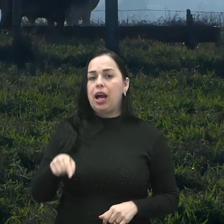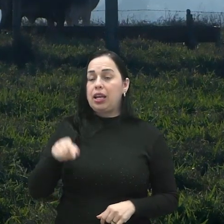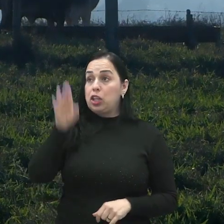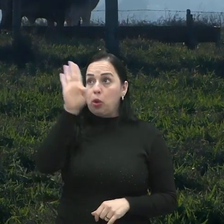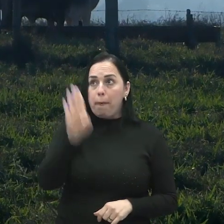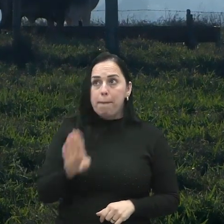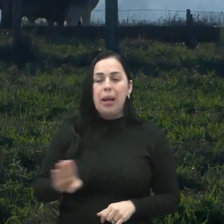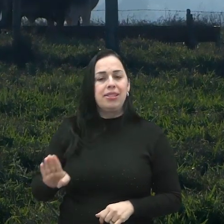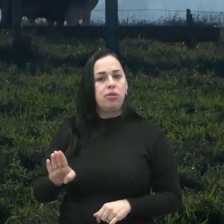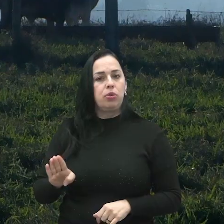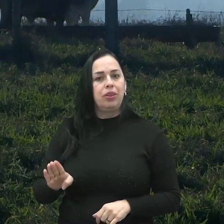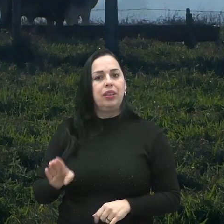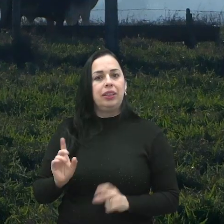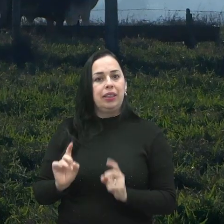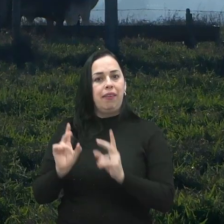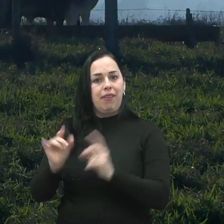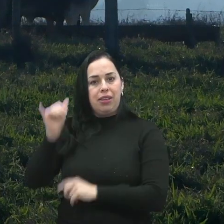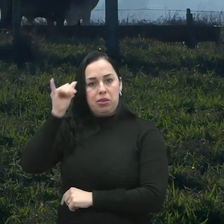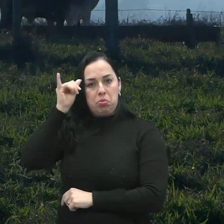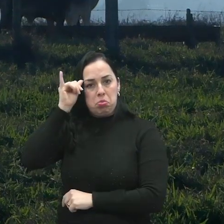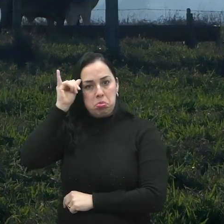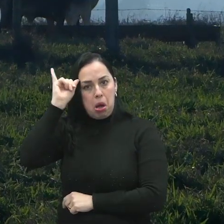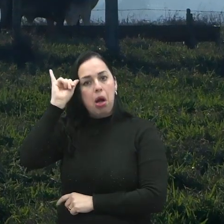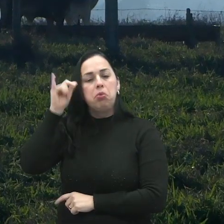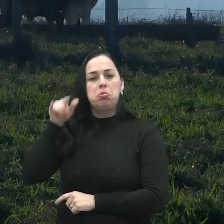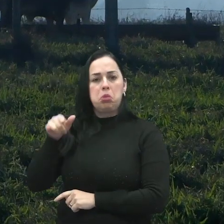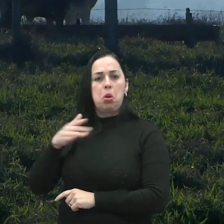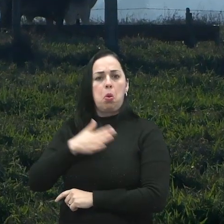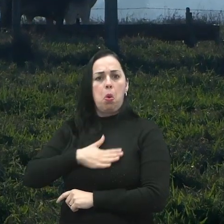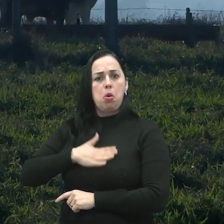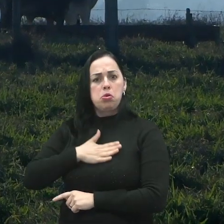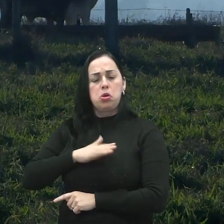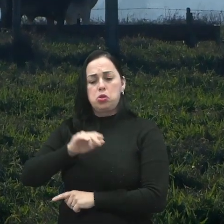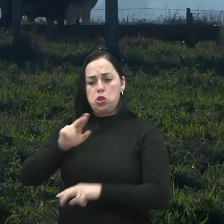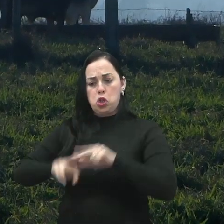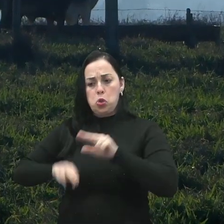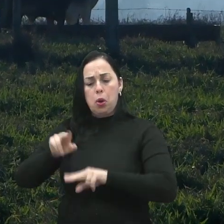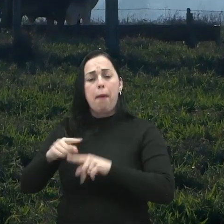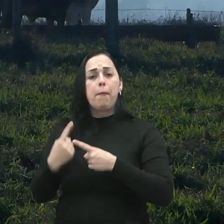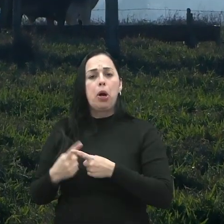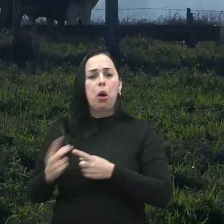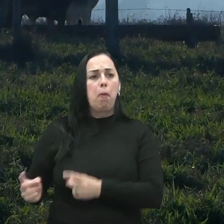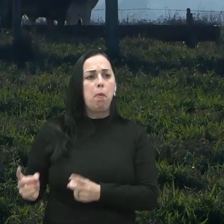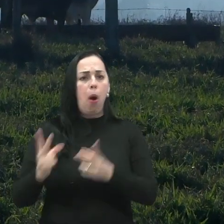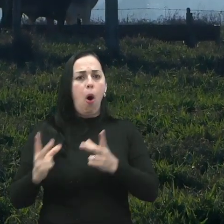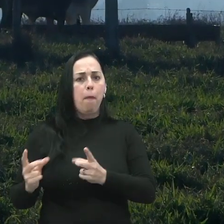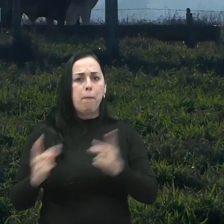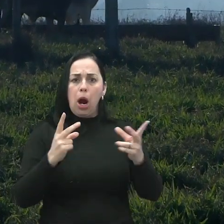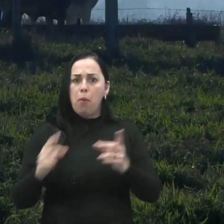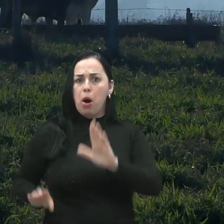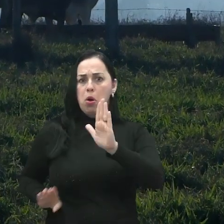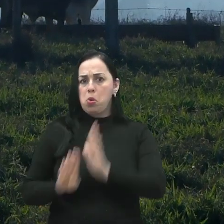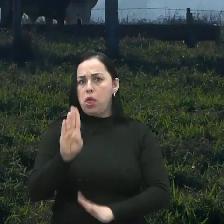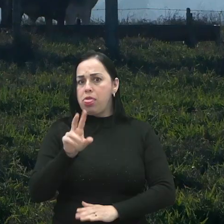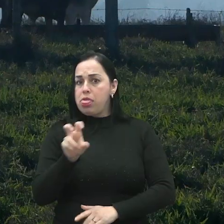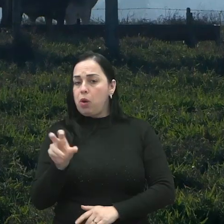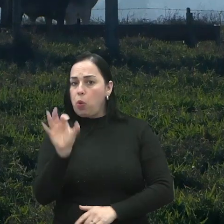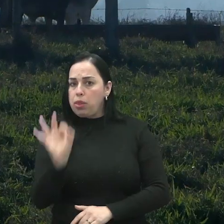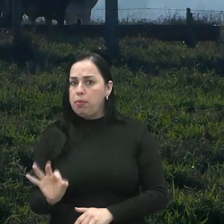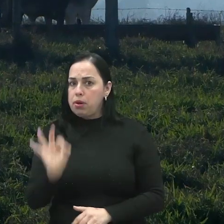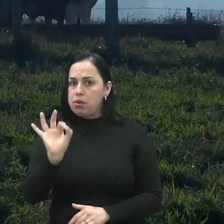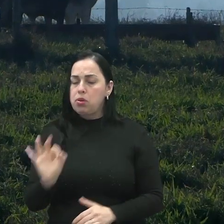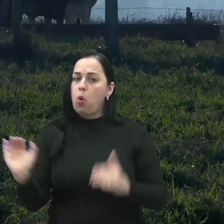carne bovina comemoram os resultados de junho. É que as exportações tiveram um aumento de 50%